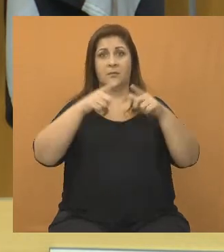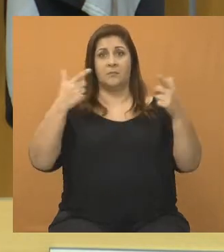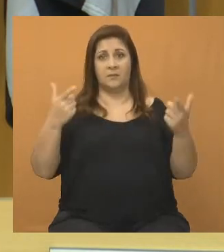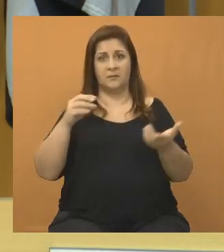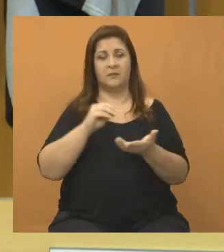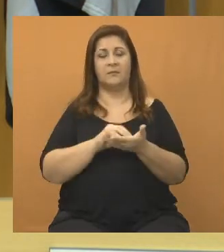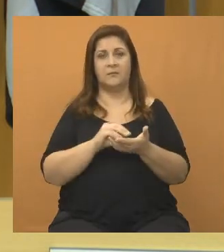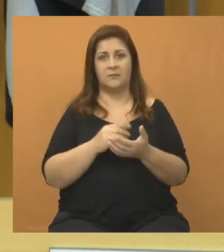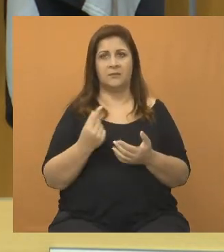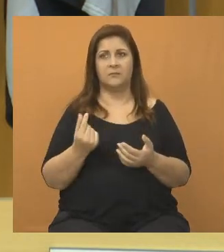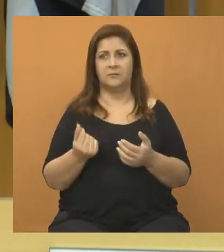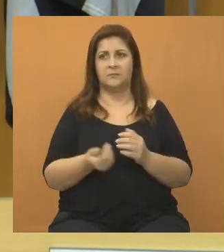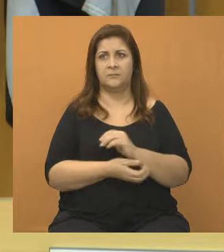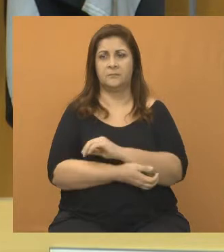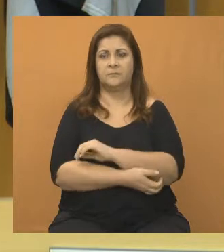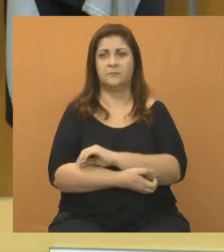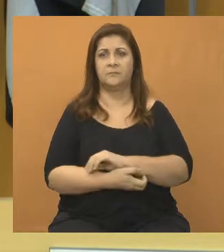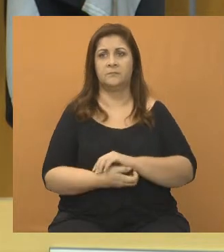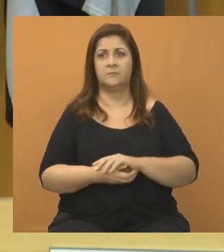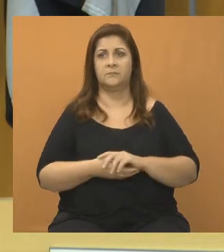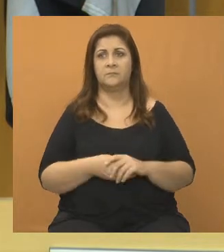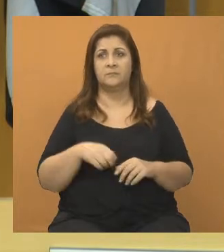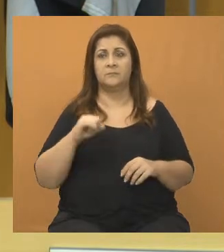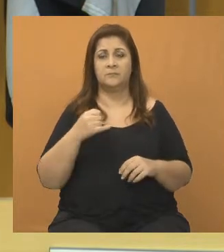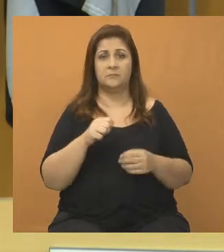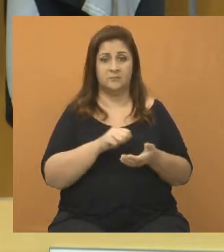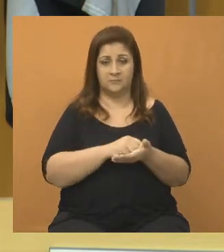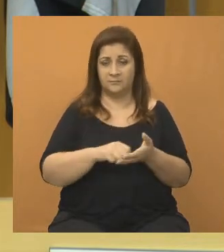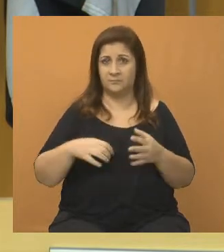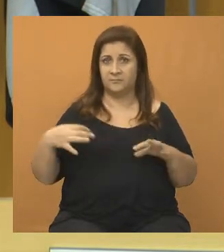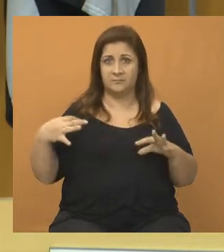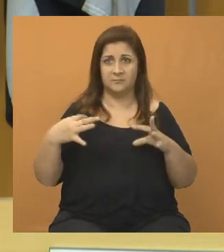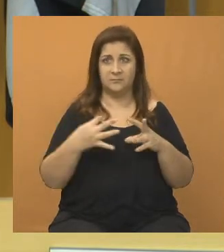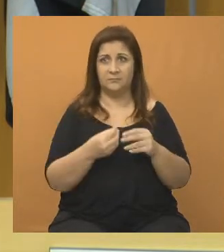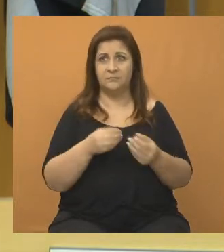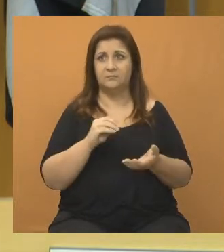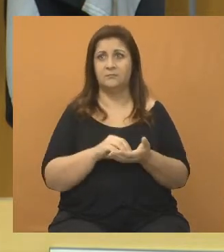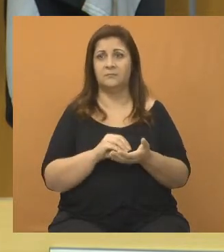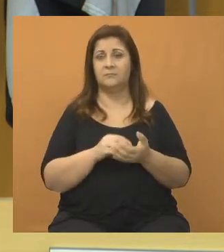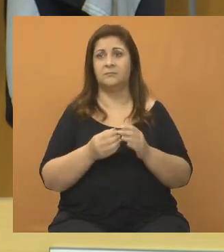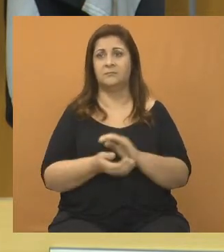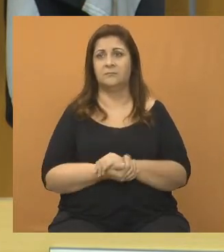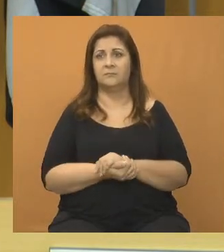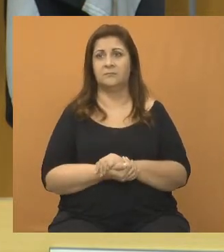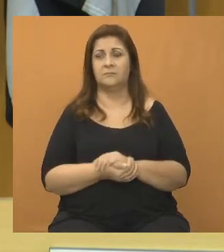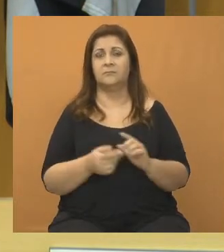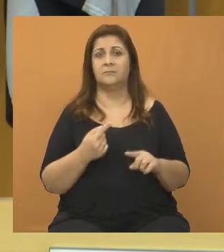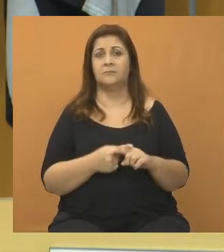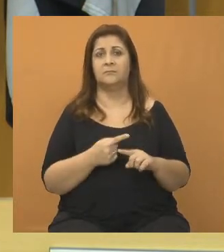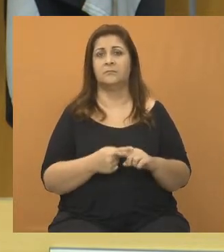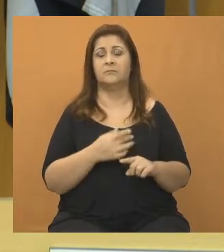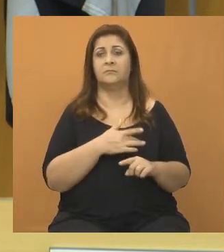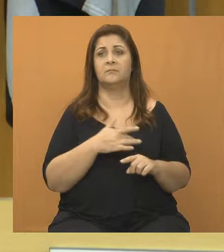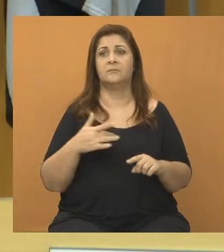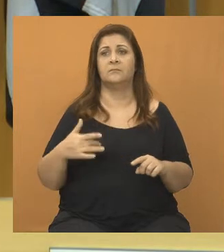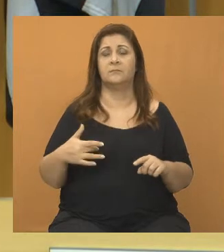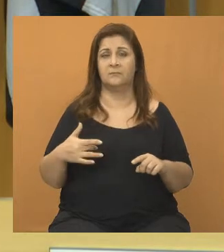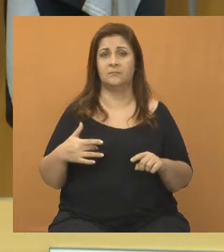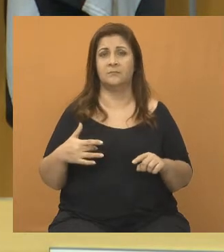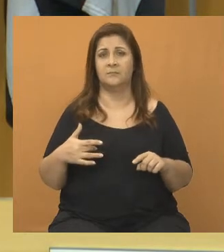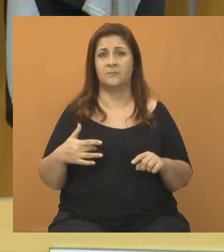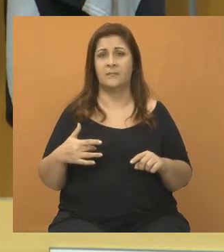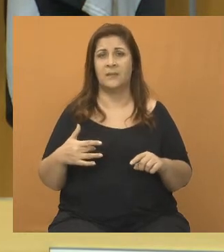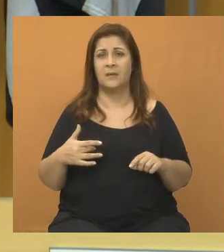recurso. Se a gente colocasse o orçamento inteiro na saúde, ainda... Porque saúde é onde é o calcanhar de Aquiles